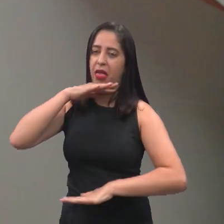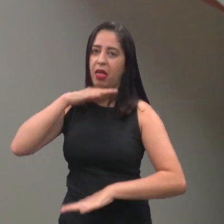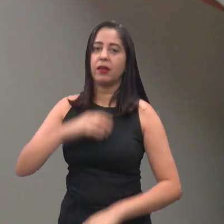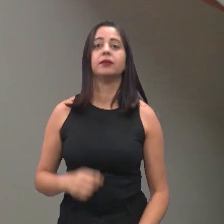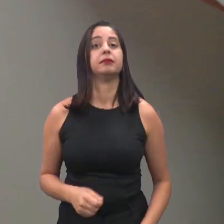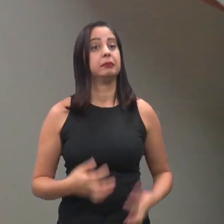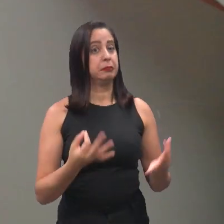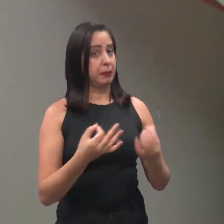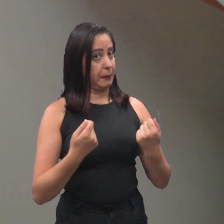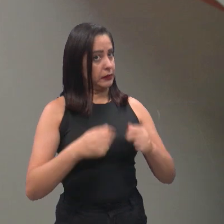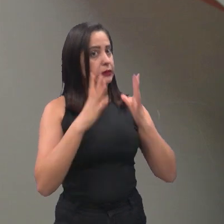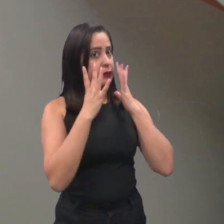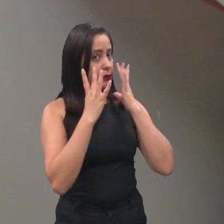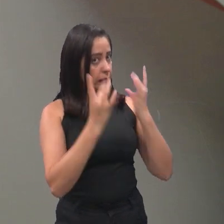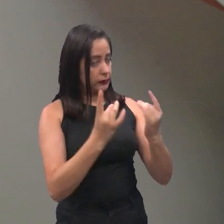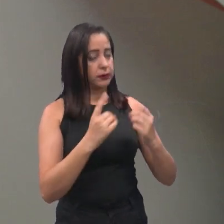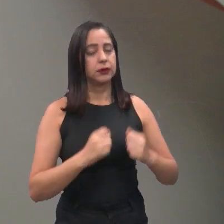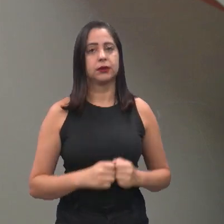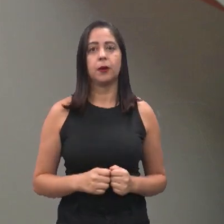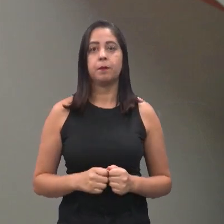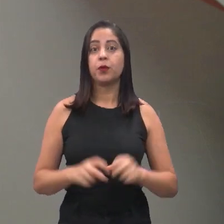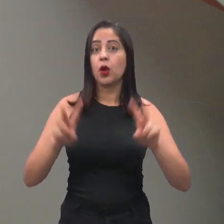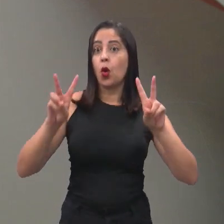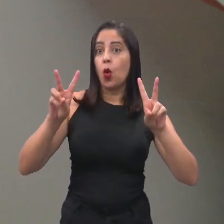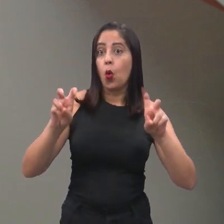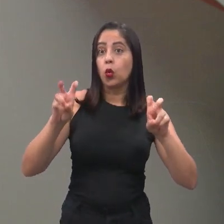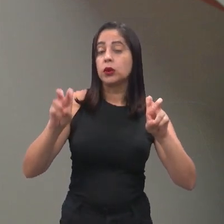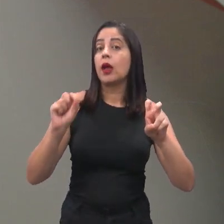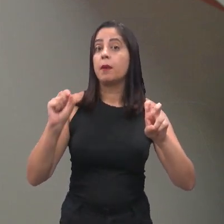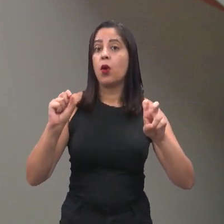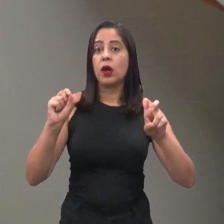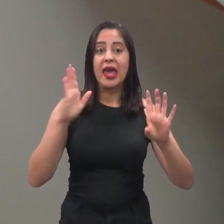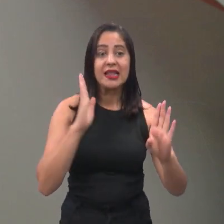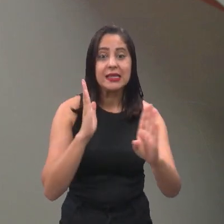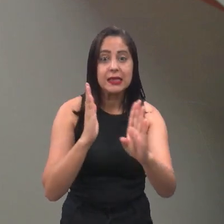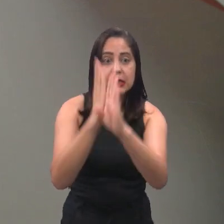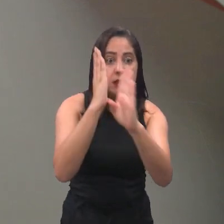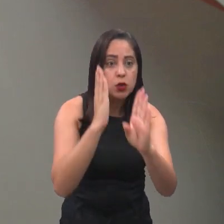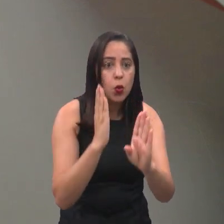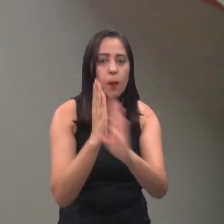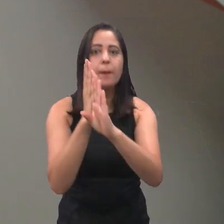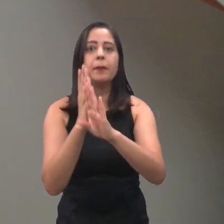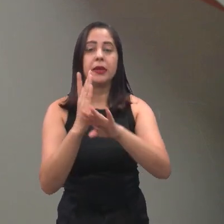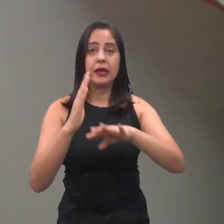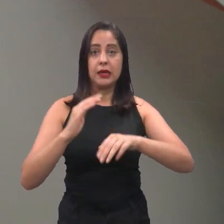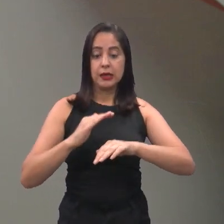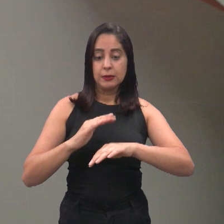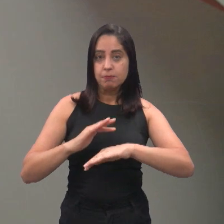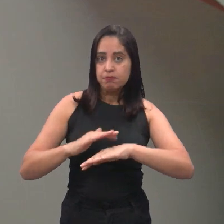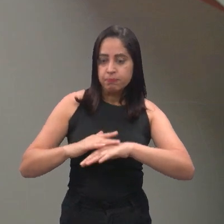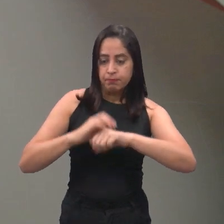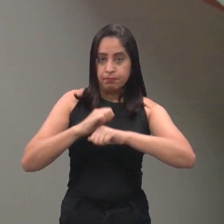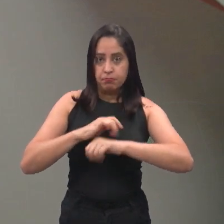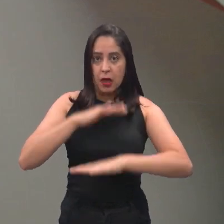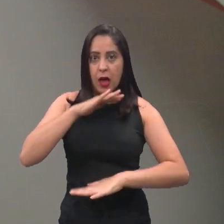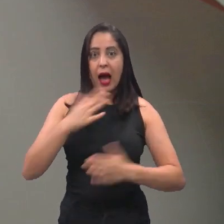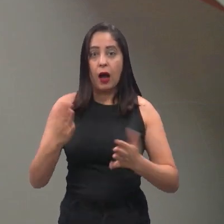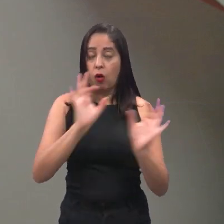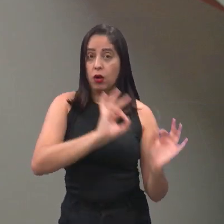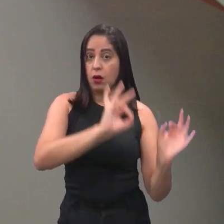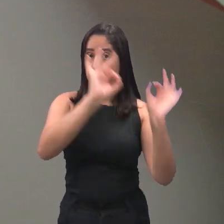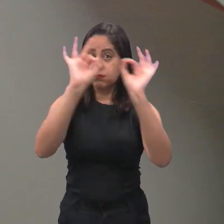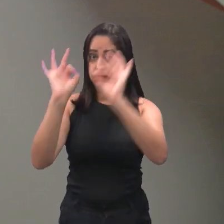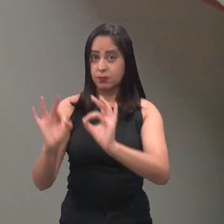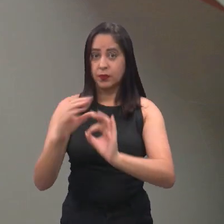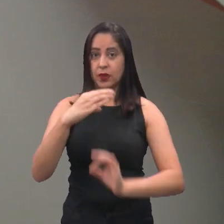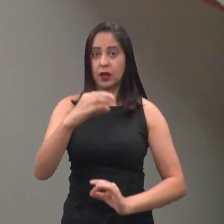só, gente, já que a Mariana falou sobre como identificar os sinais da sobrecarga profissional, nós vamos assistir agora um depoimento da